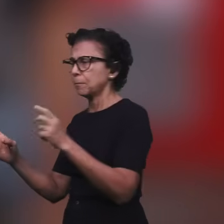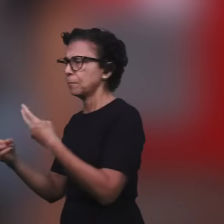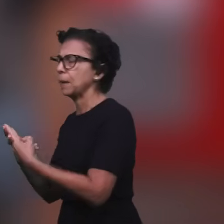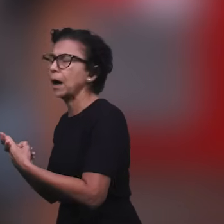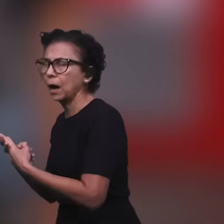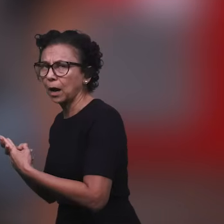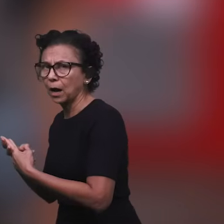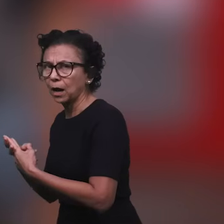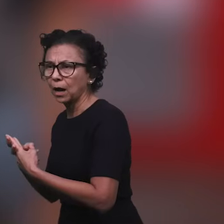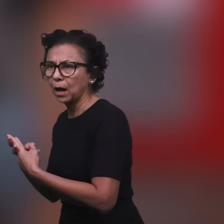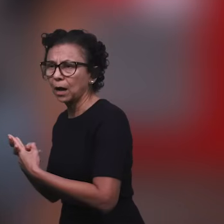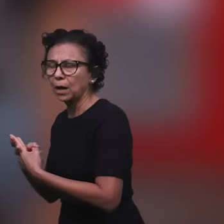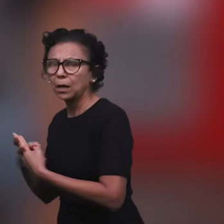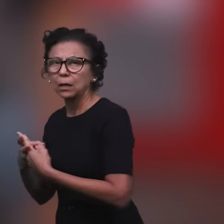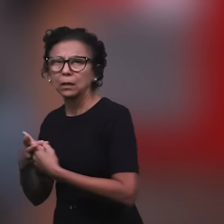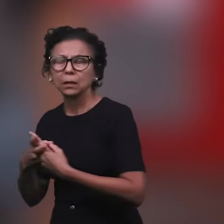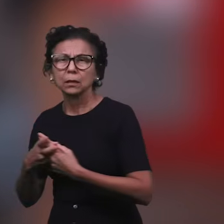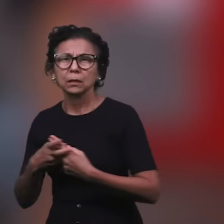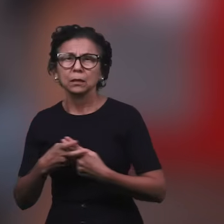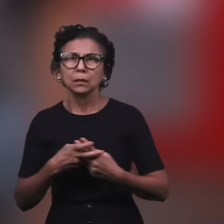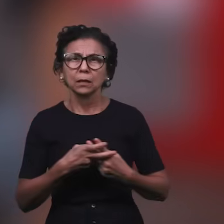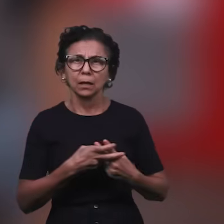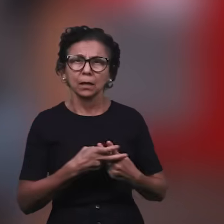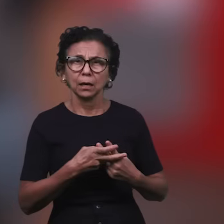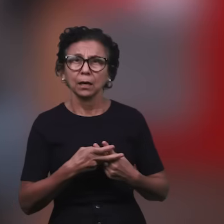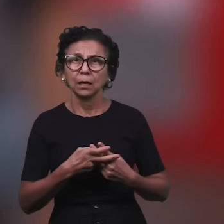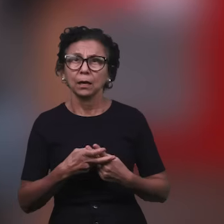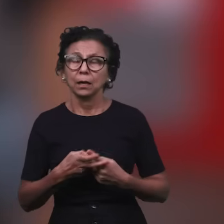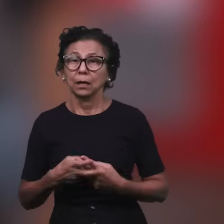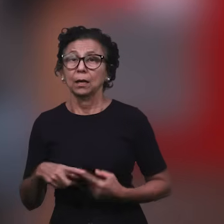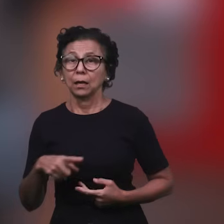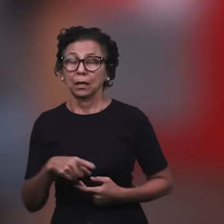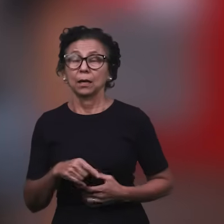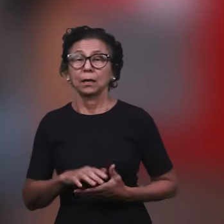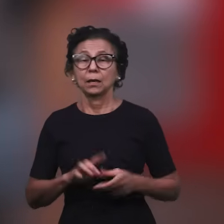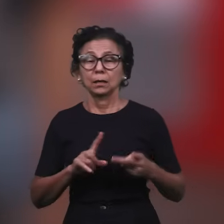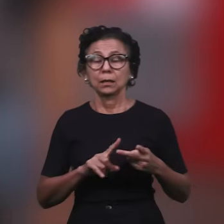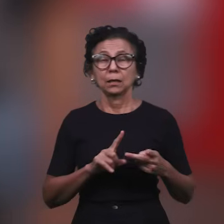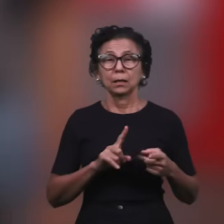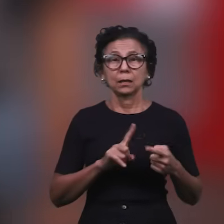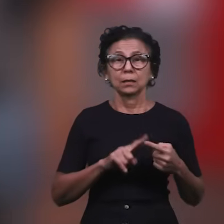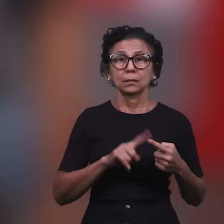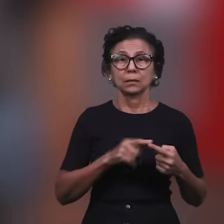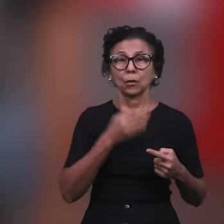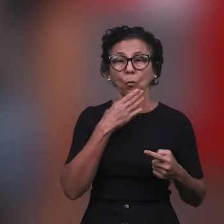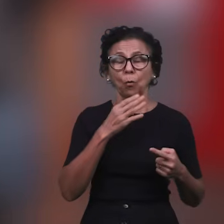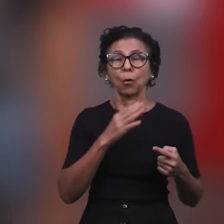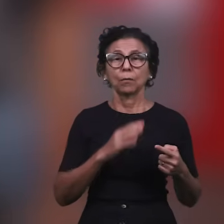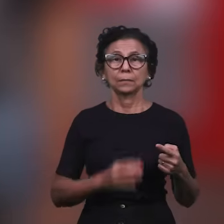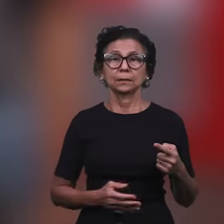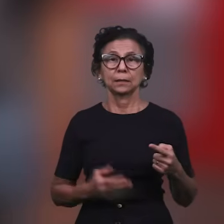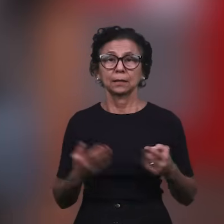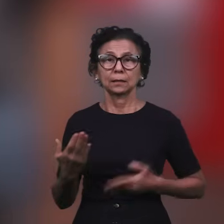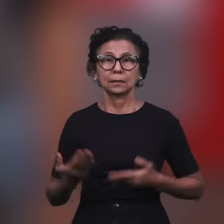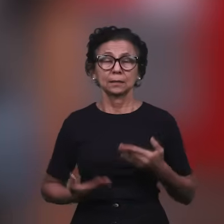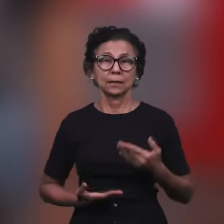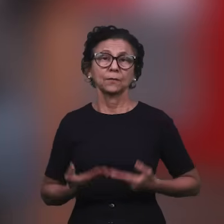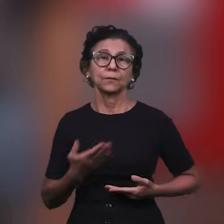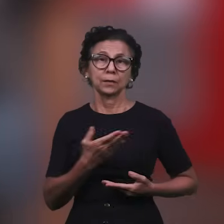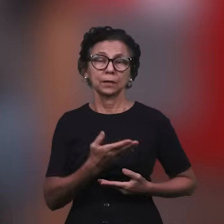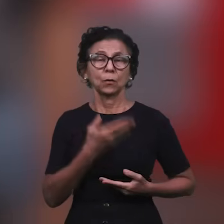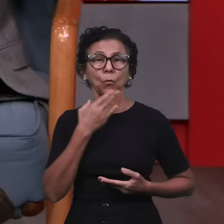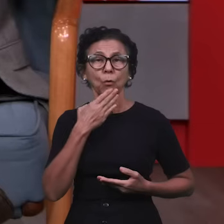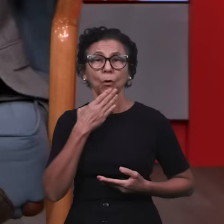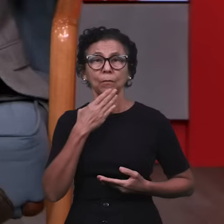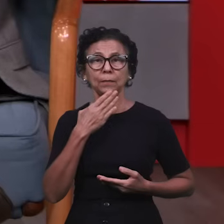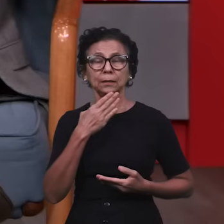foi Malco, o servo do sumo sacerdote. Era um servo do sumo sacerdote. Havia uma oposição muito